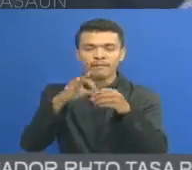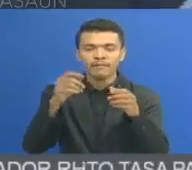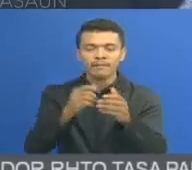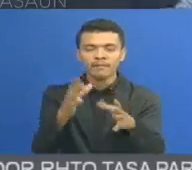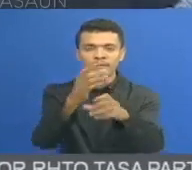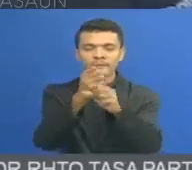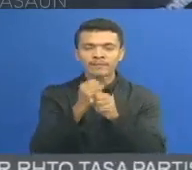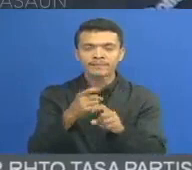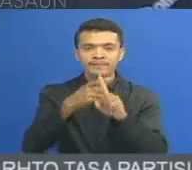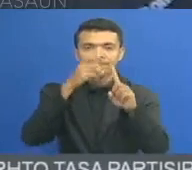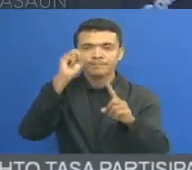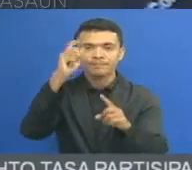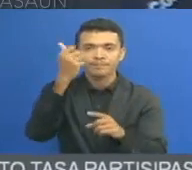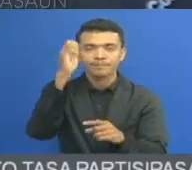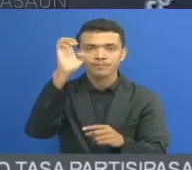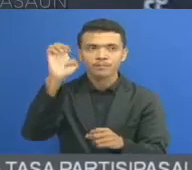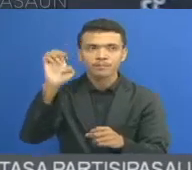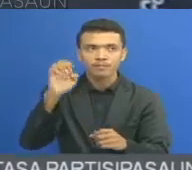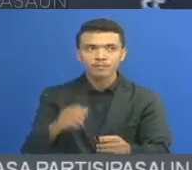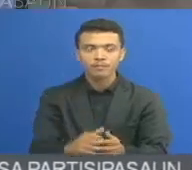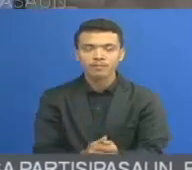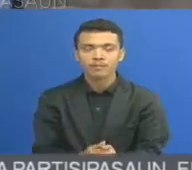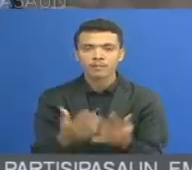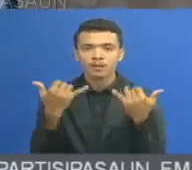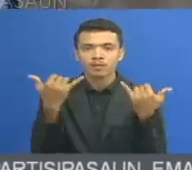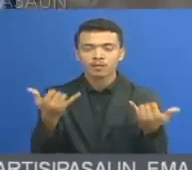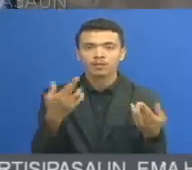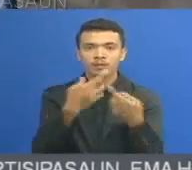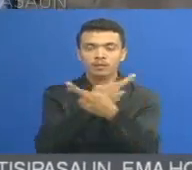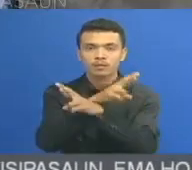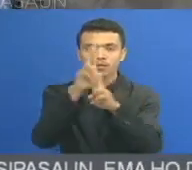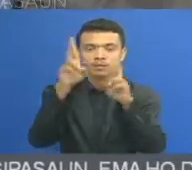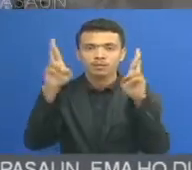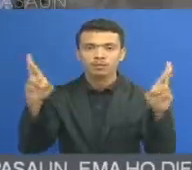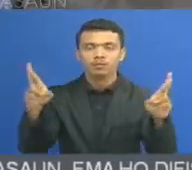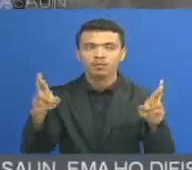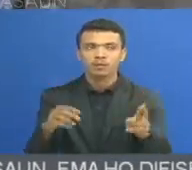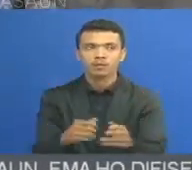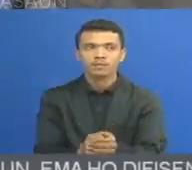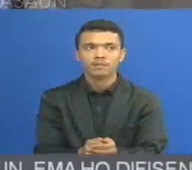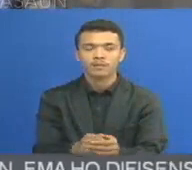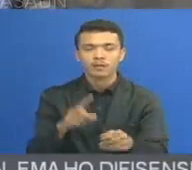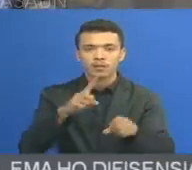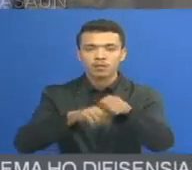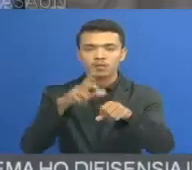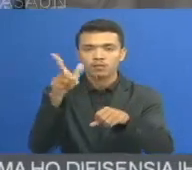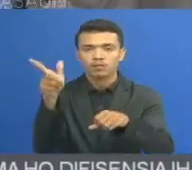cima Rusi está. O INE pode sair resultado da Valéria e as 72 horas